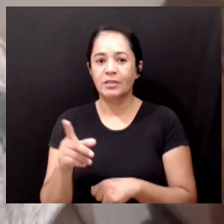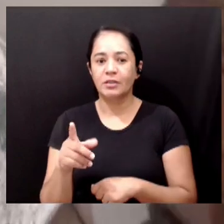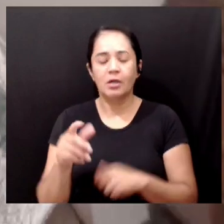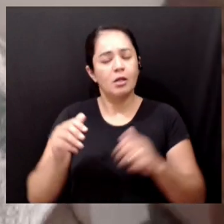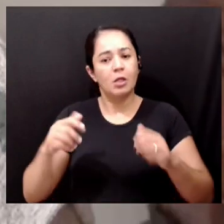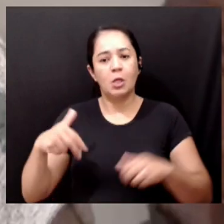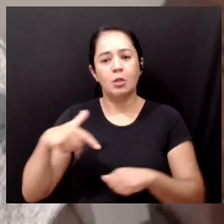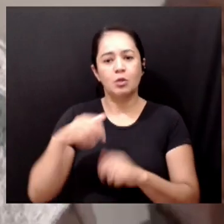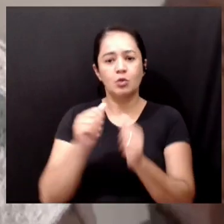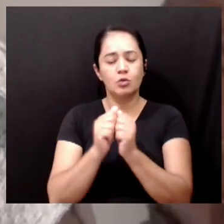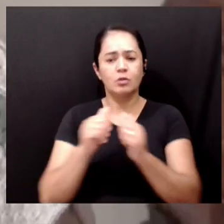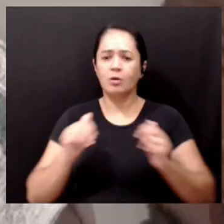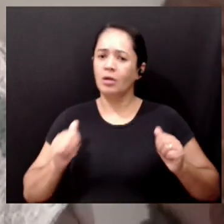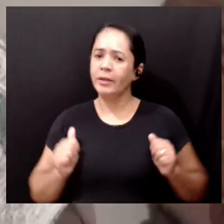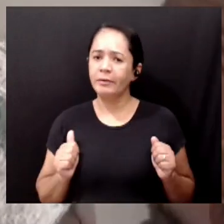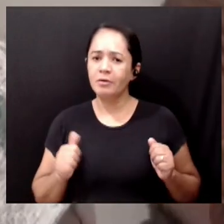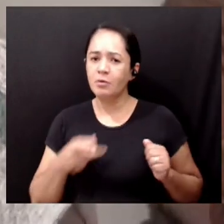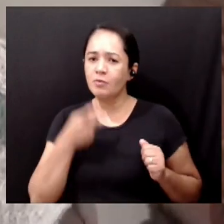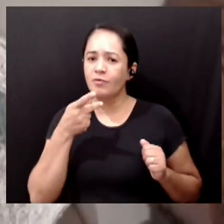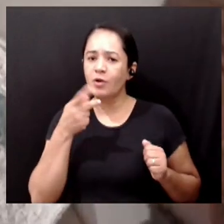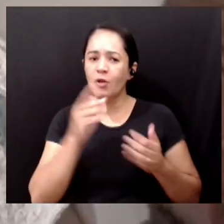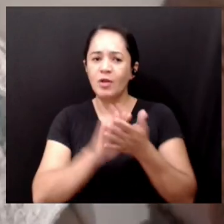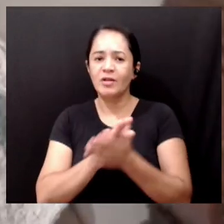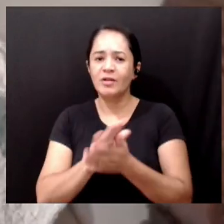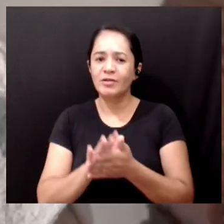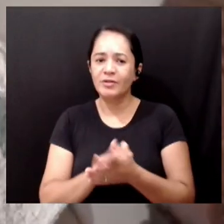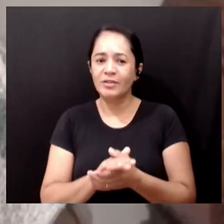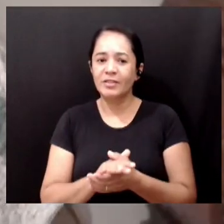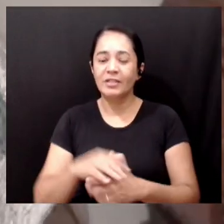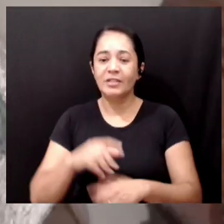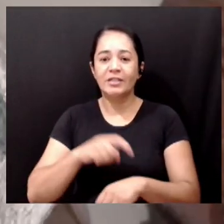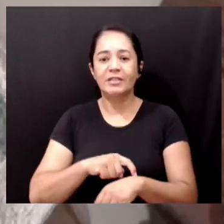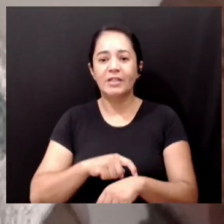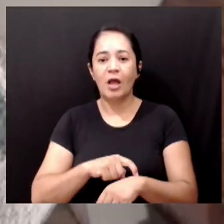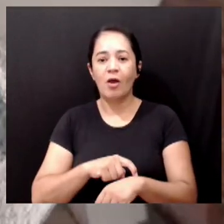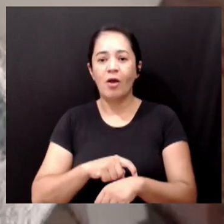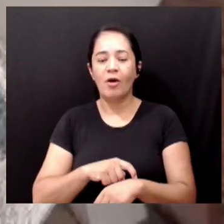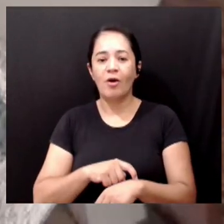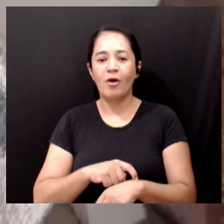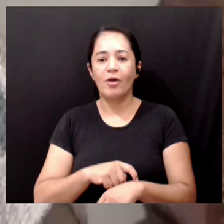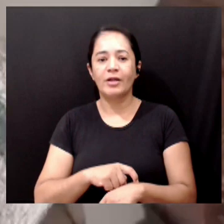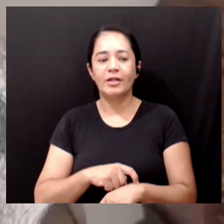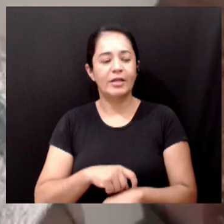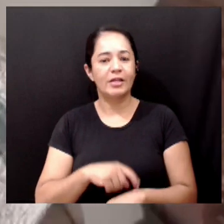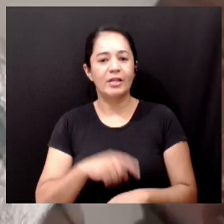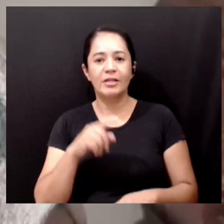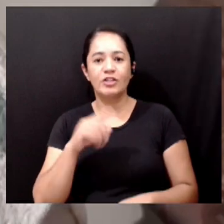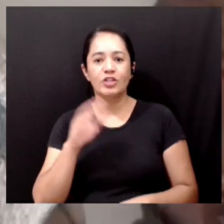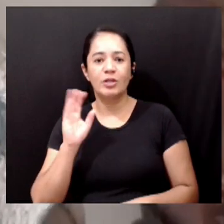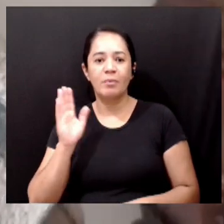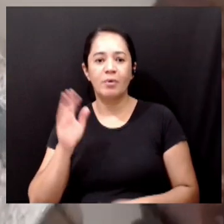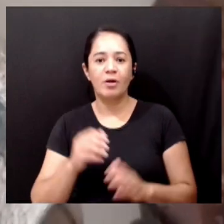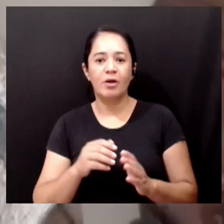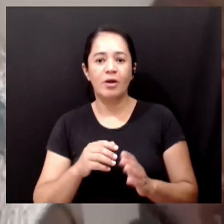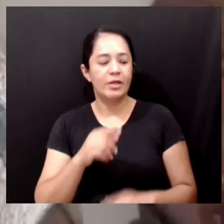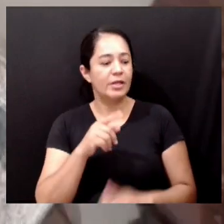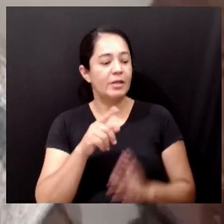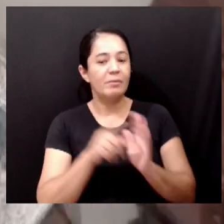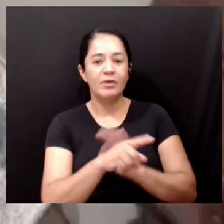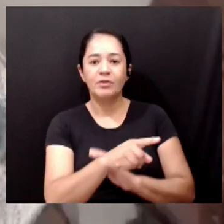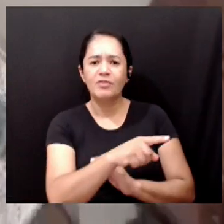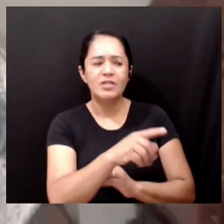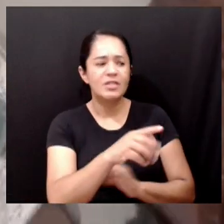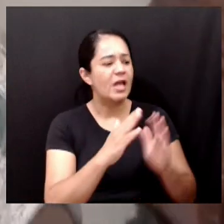nada. E na hora de ir embora ele só falou uma pergunta pra mim, fez uma pergunta. Ele perguntou quando que eu ia na igreja. Eu falei pra ele que na Santa Ceia eu